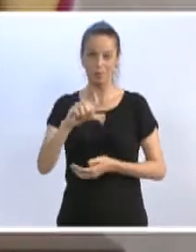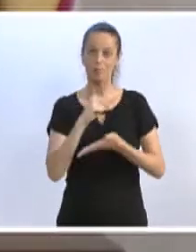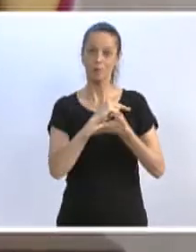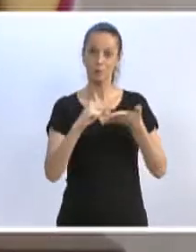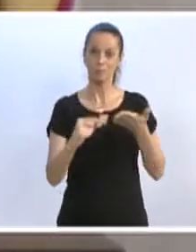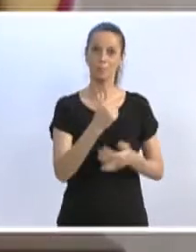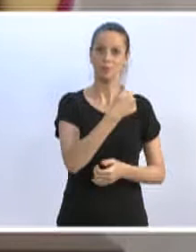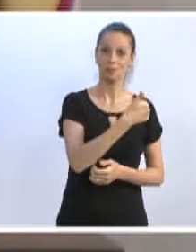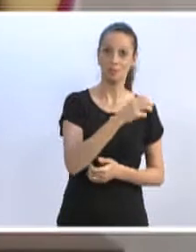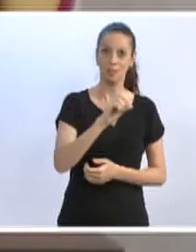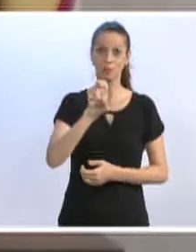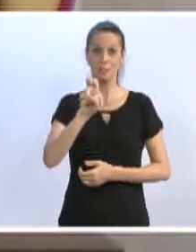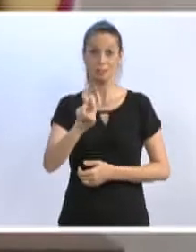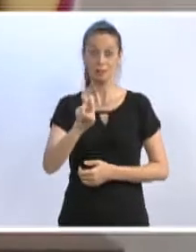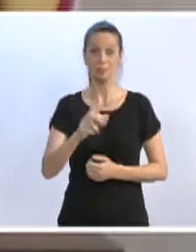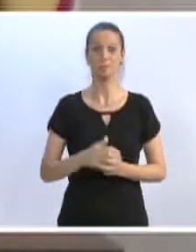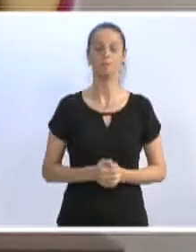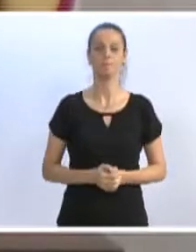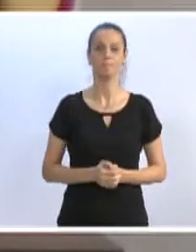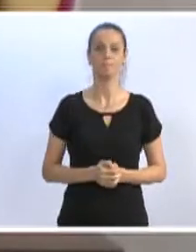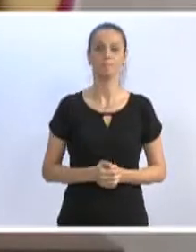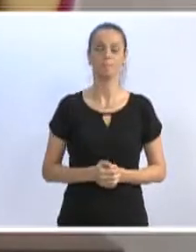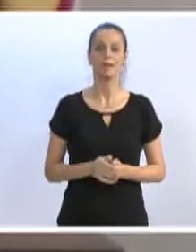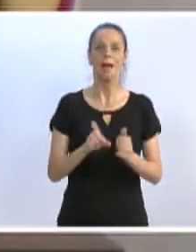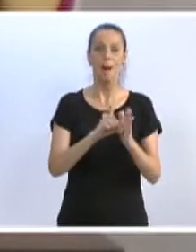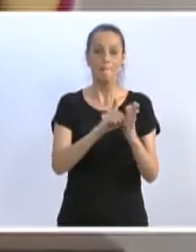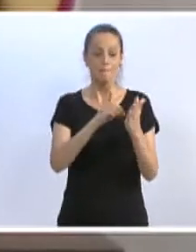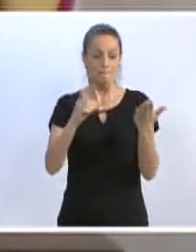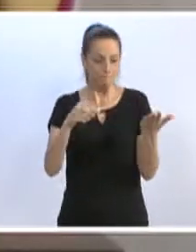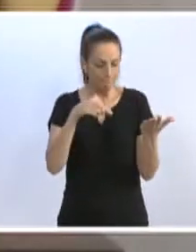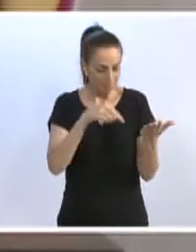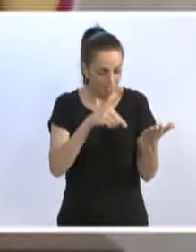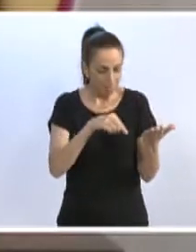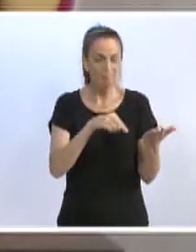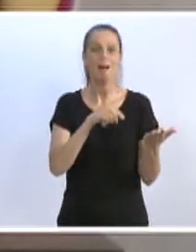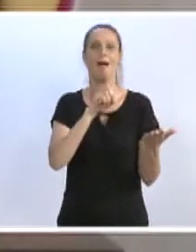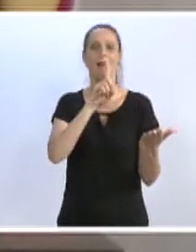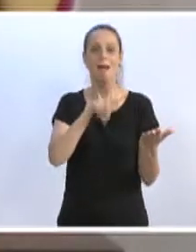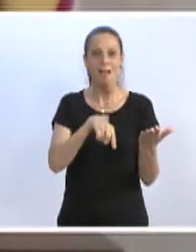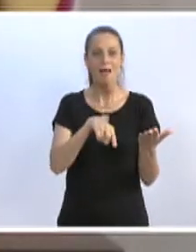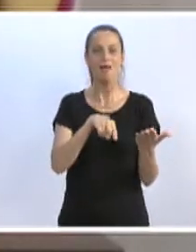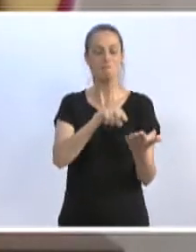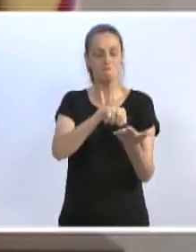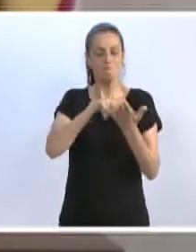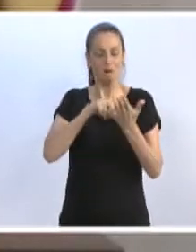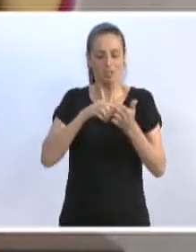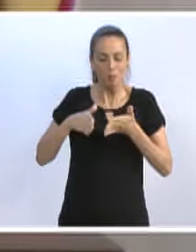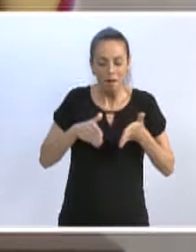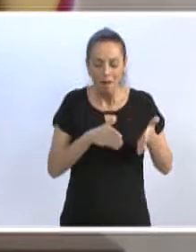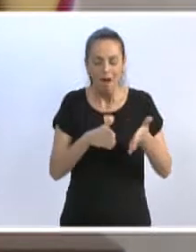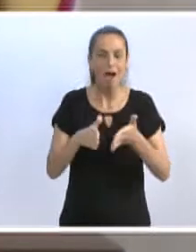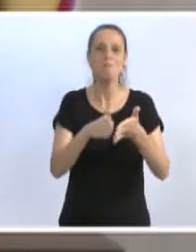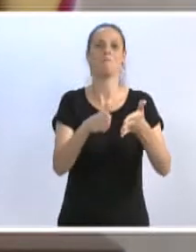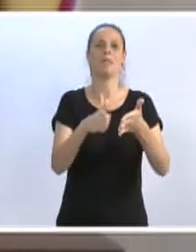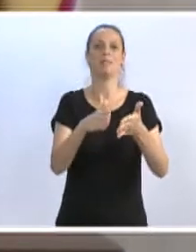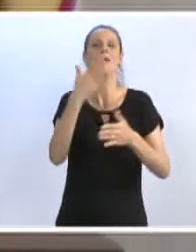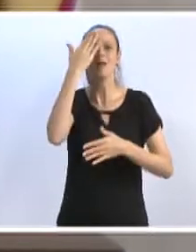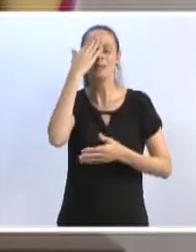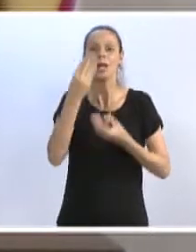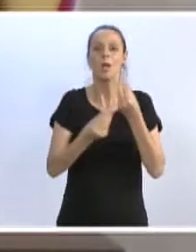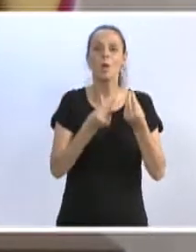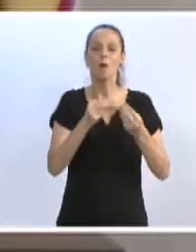verso 105. Lâmpada para os meus pés é a tua palavra, e luz para os meus